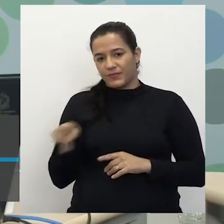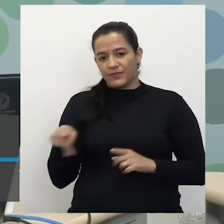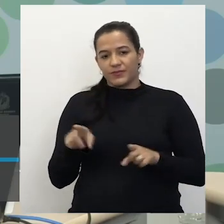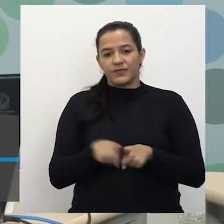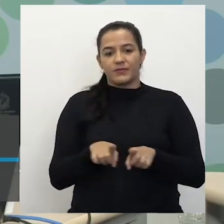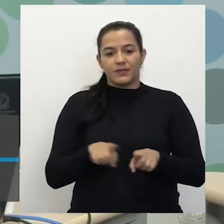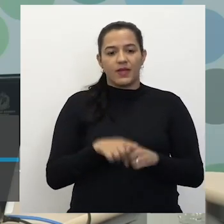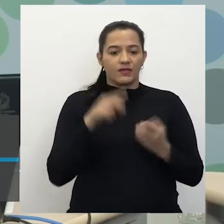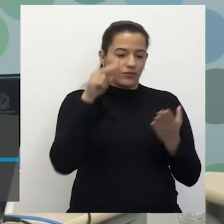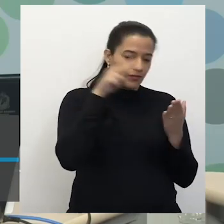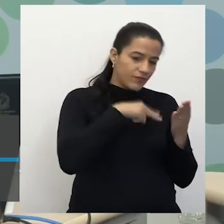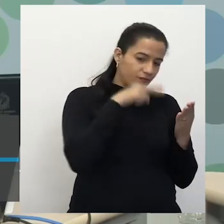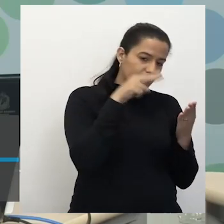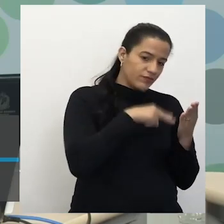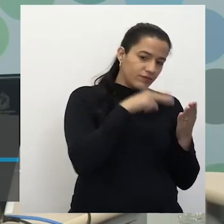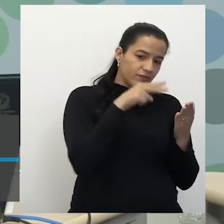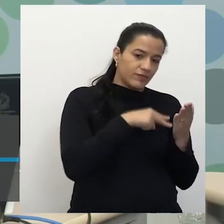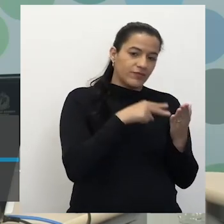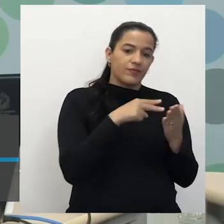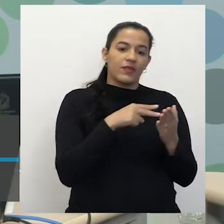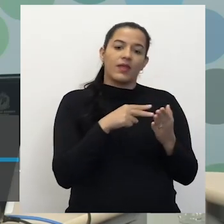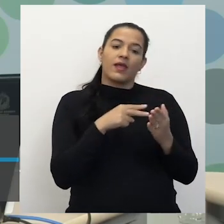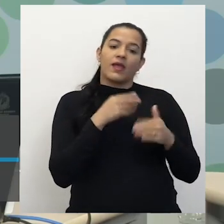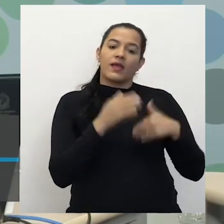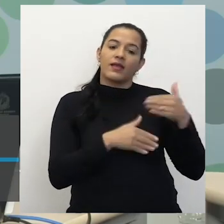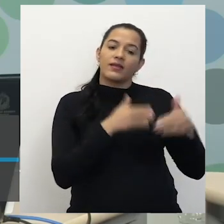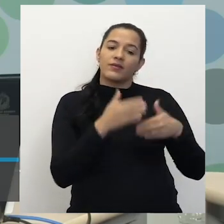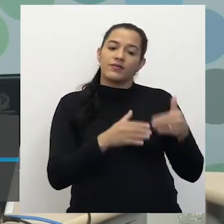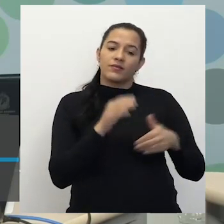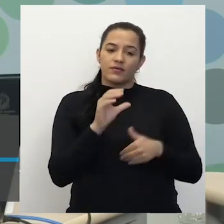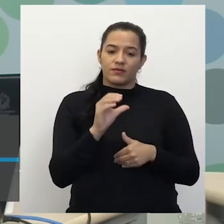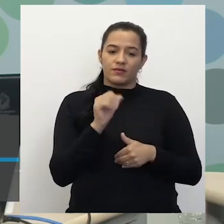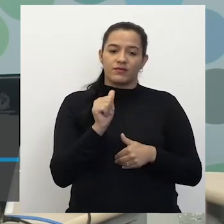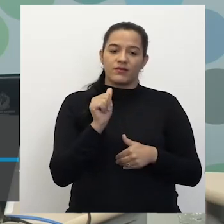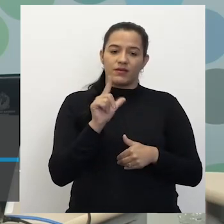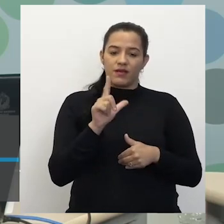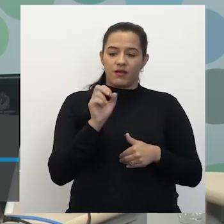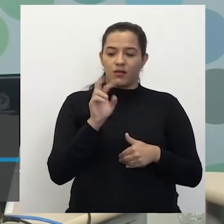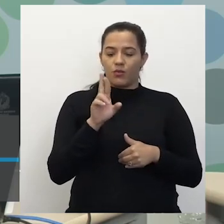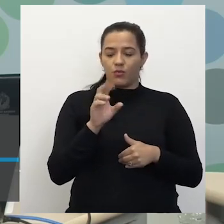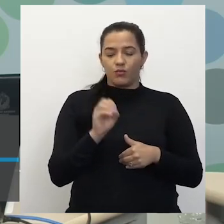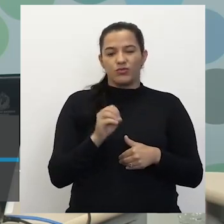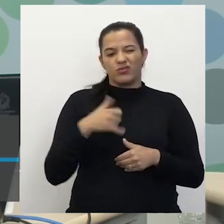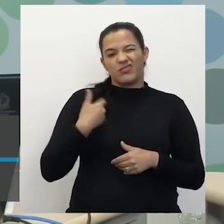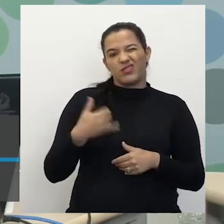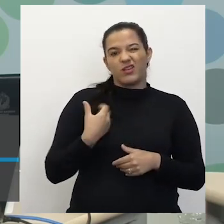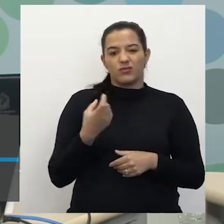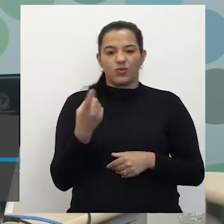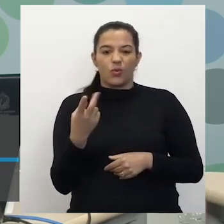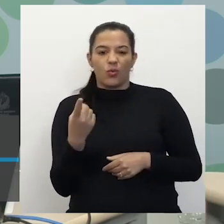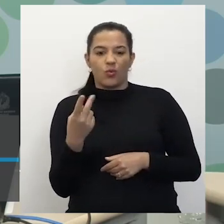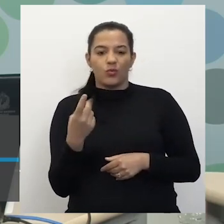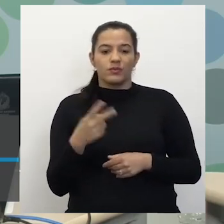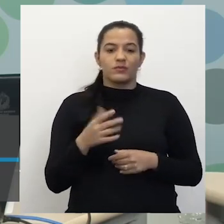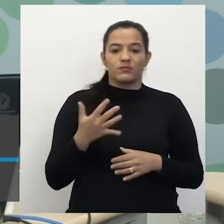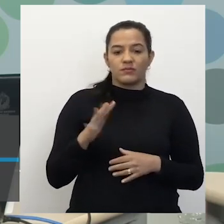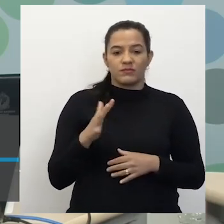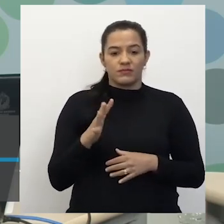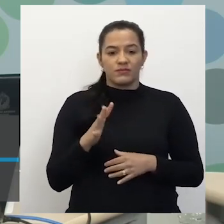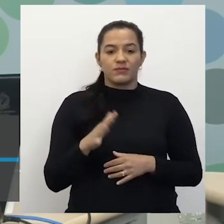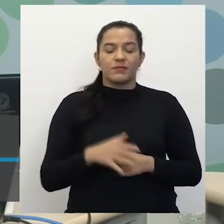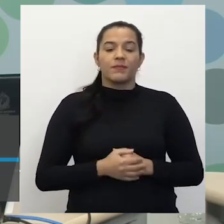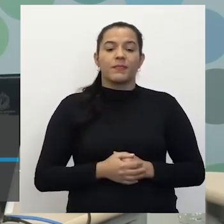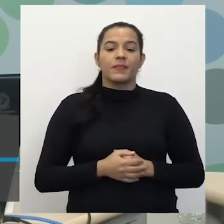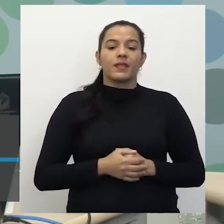Eu peguei e fui ler. Eu sei que quando morre o Carlos, eu tinha uns 12, 13 anos, era super novinha, estava 6º, 7º